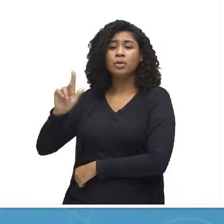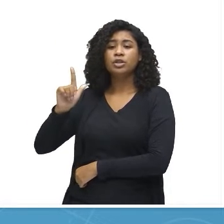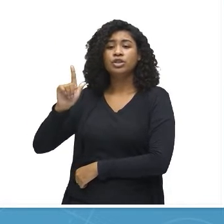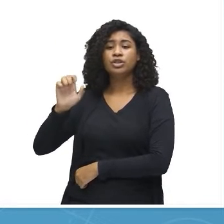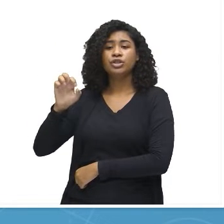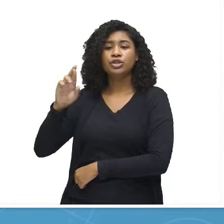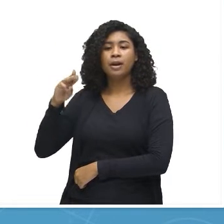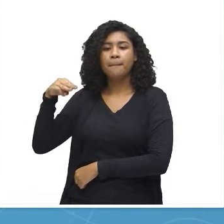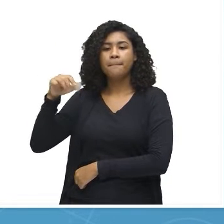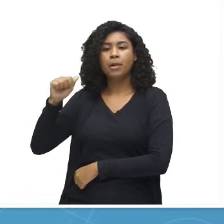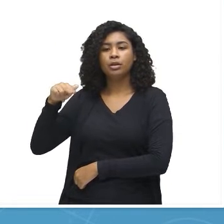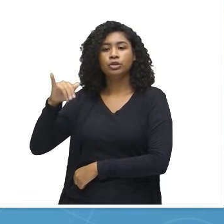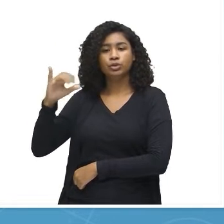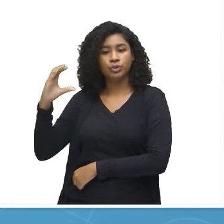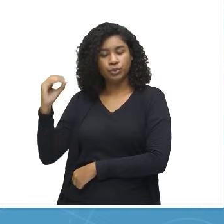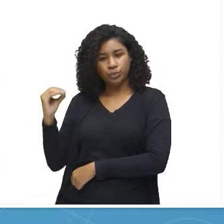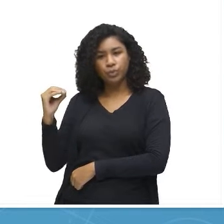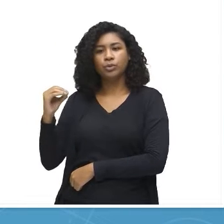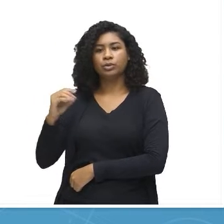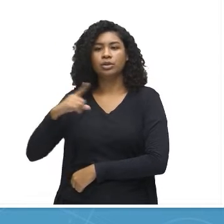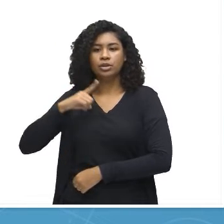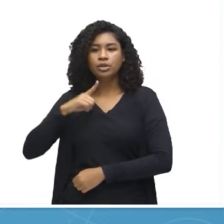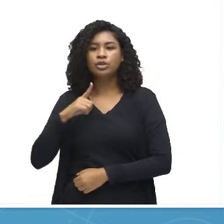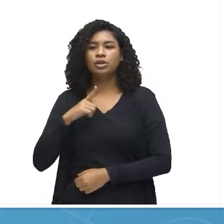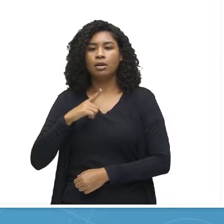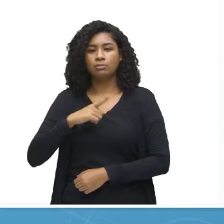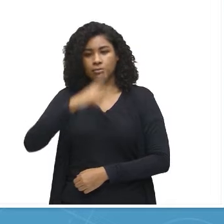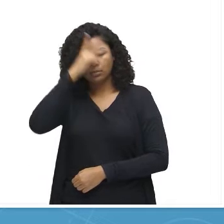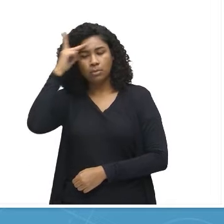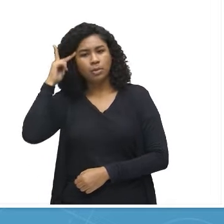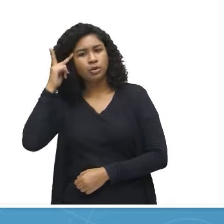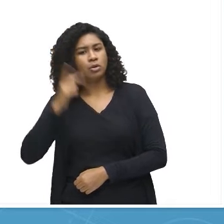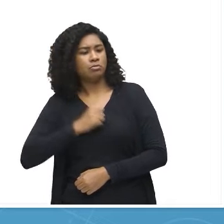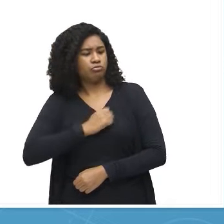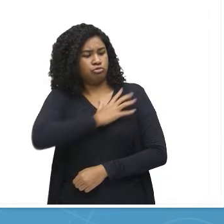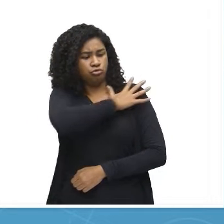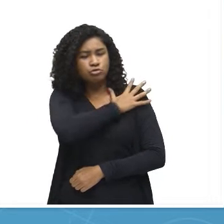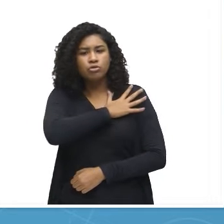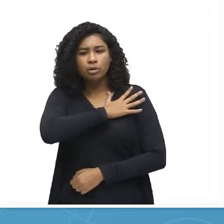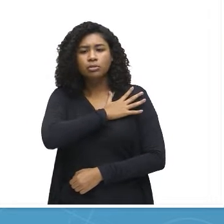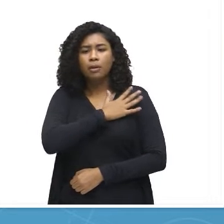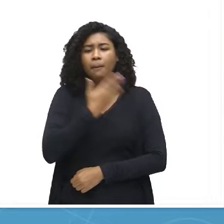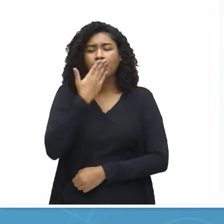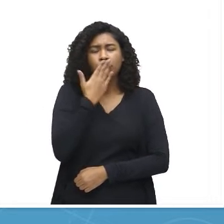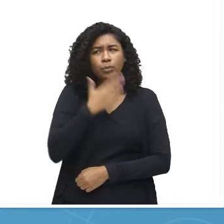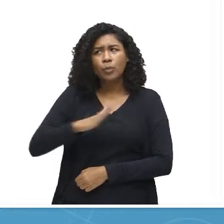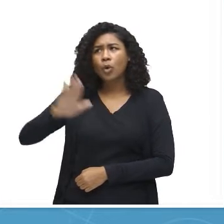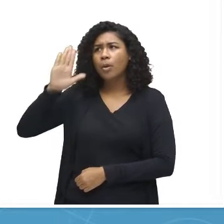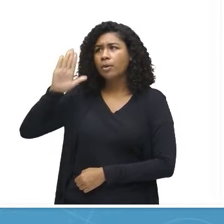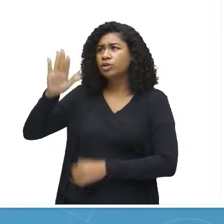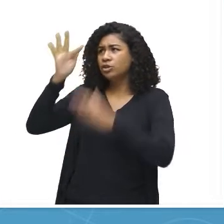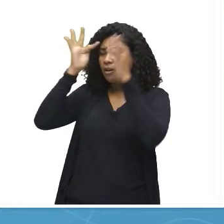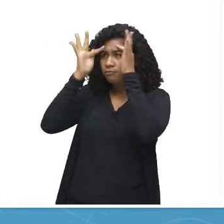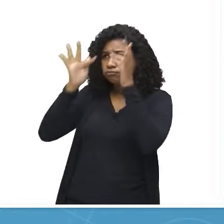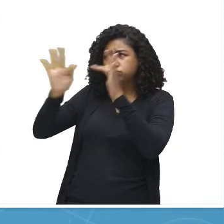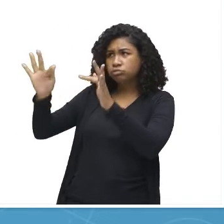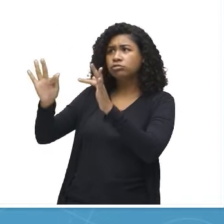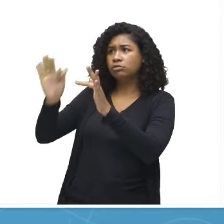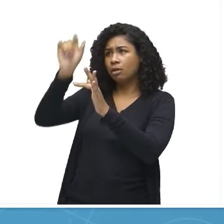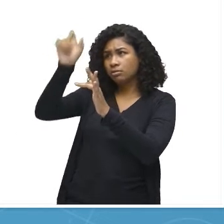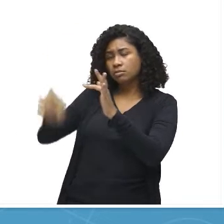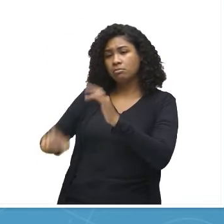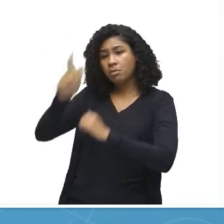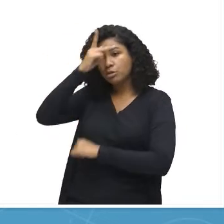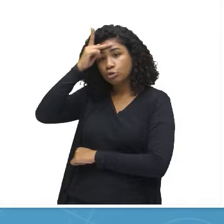e clérigos juravam fidelidade. Os guerreiros juravam fidelidades, né? Então eles pegam esse costume, né?